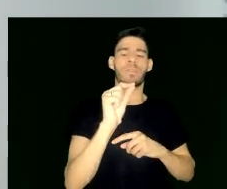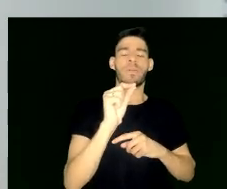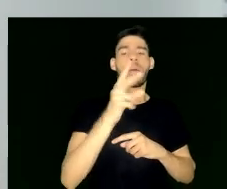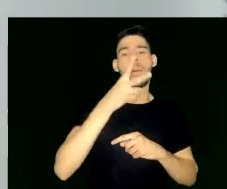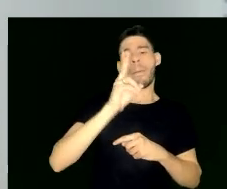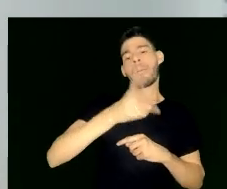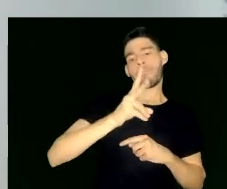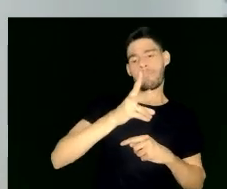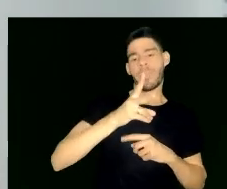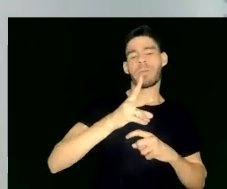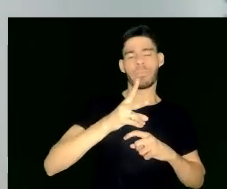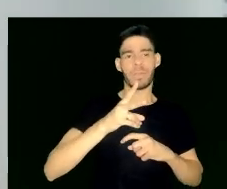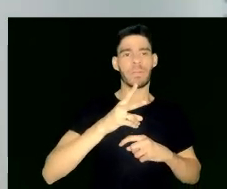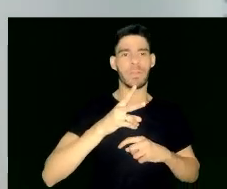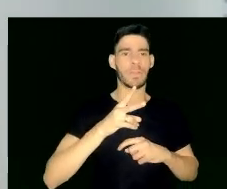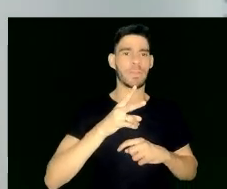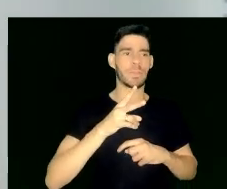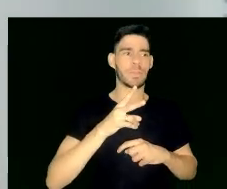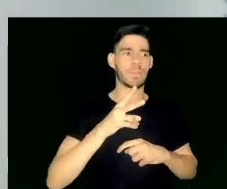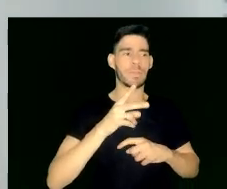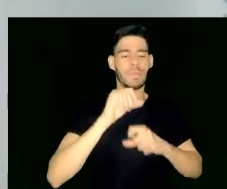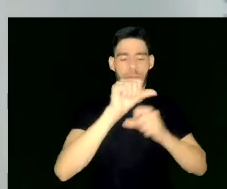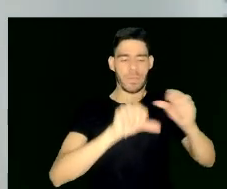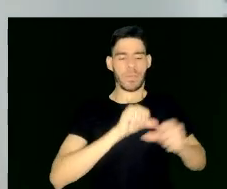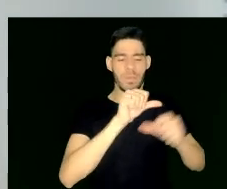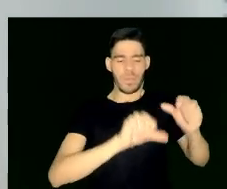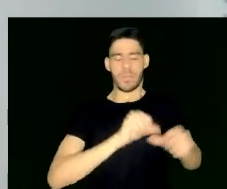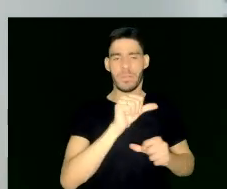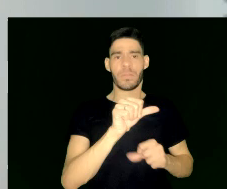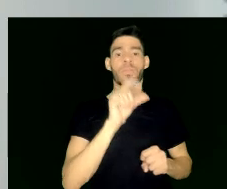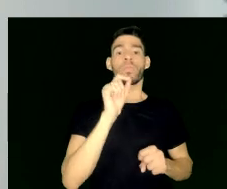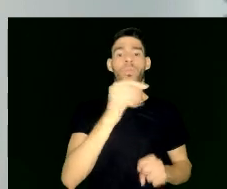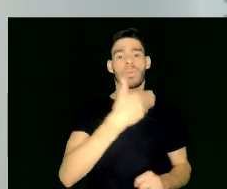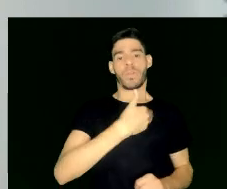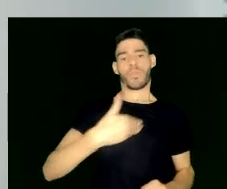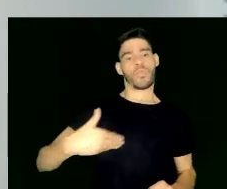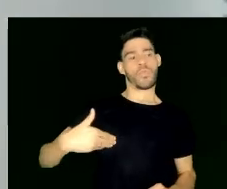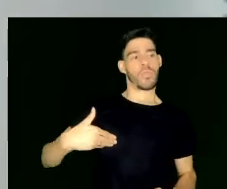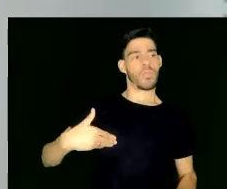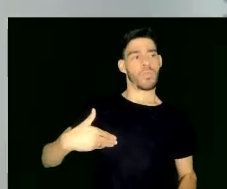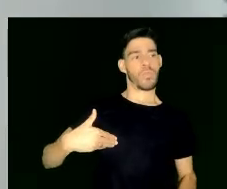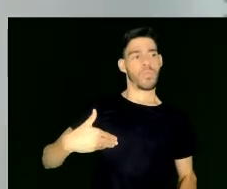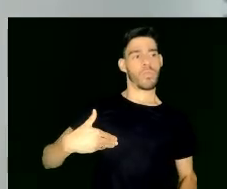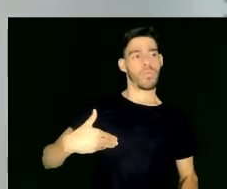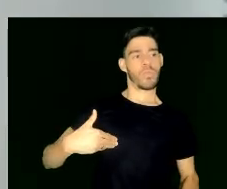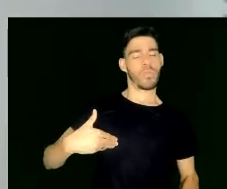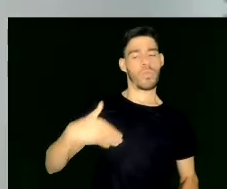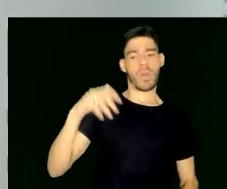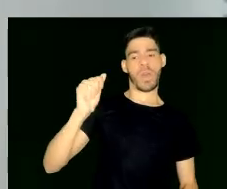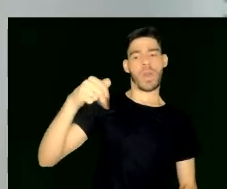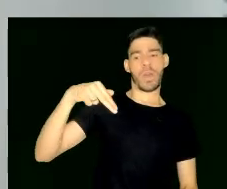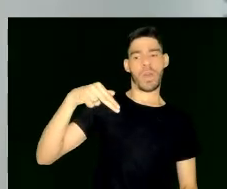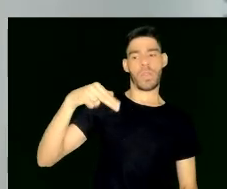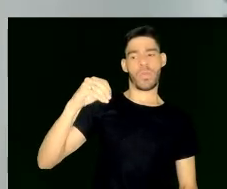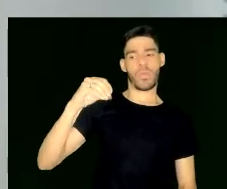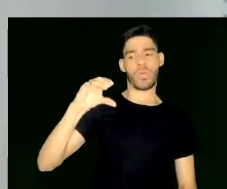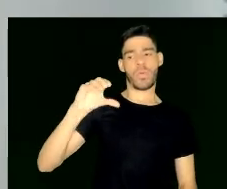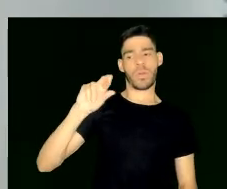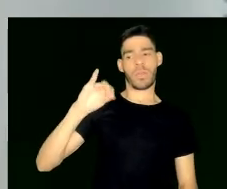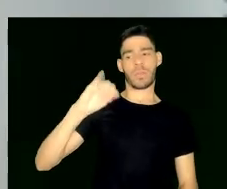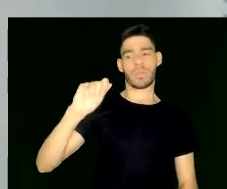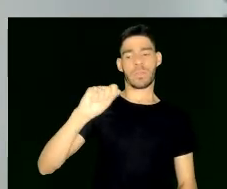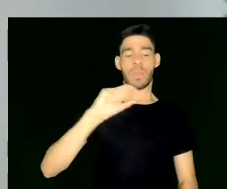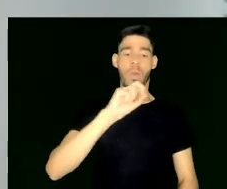governos permaneçam, né, e se transformem em governos ou